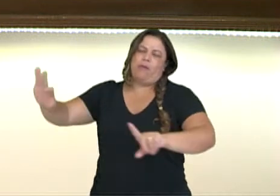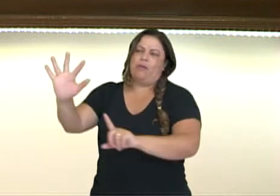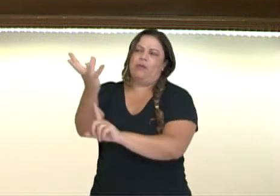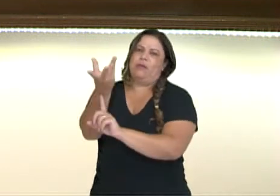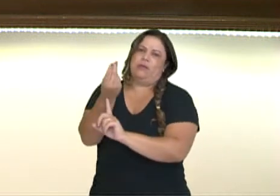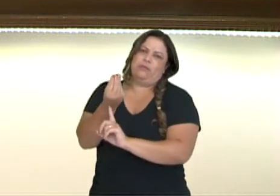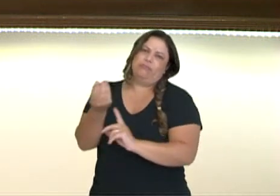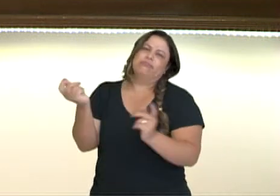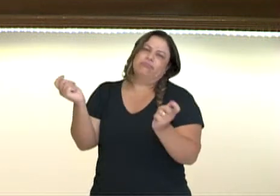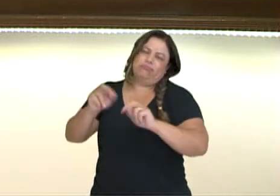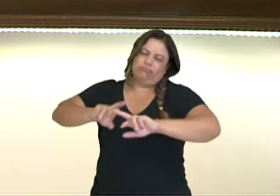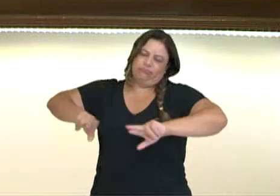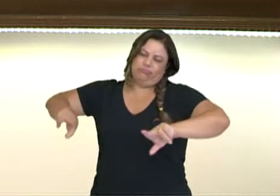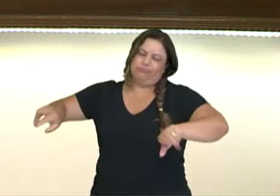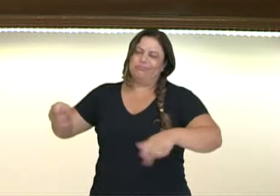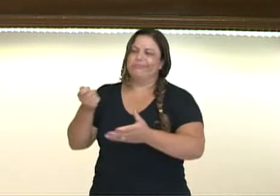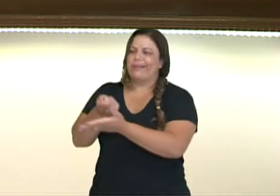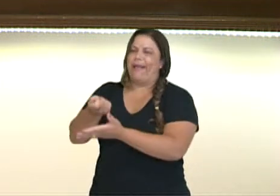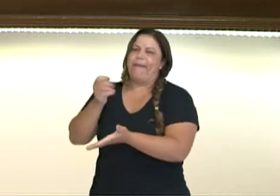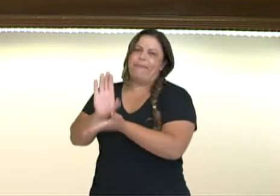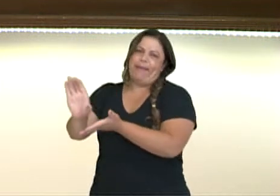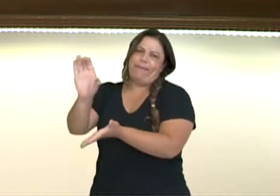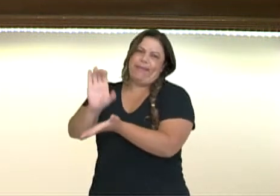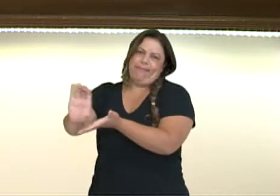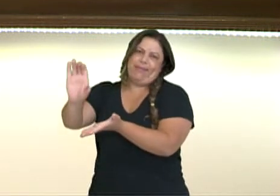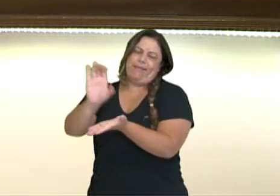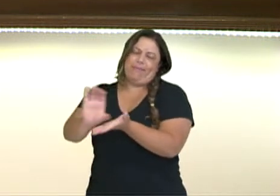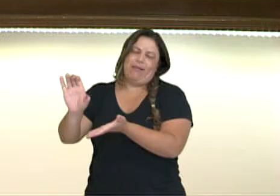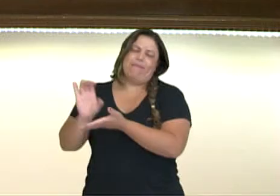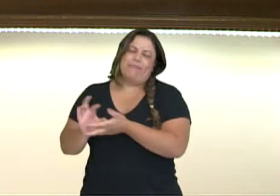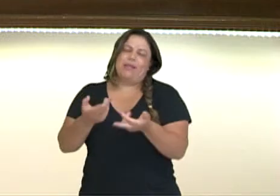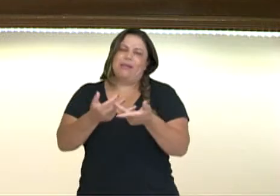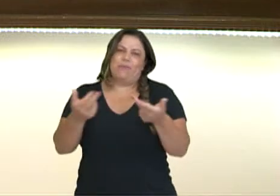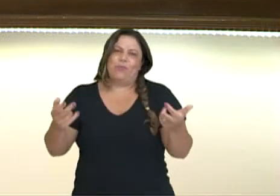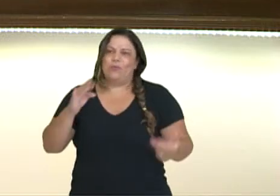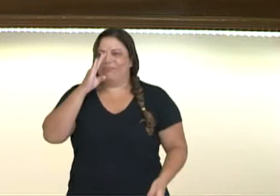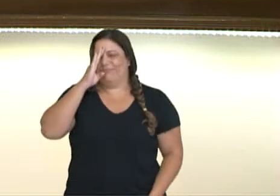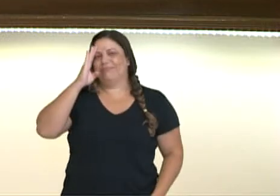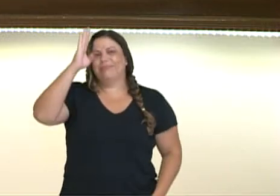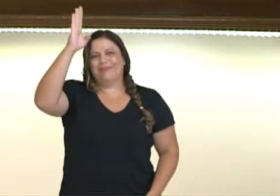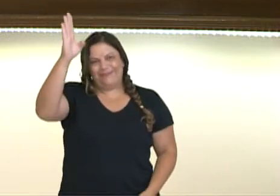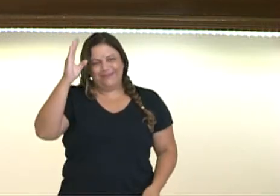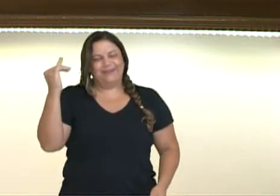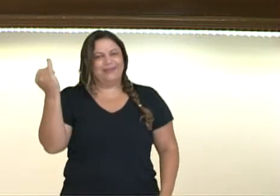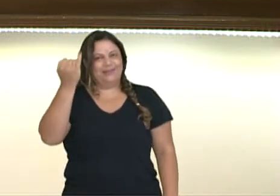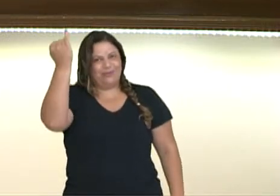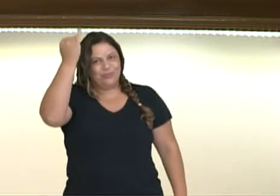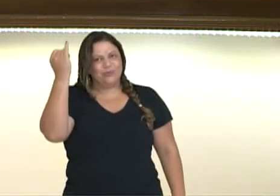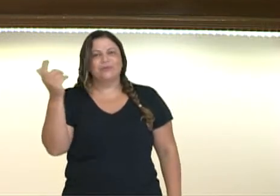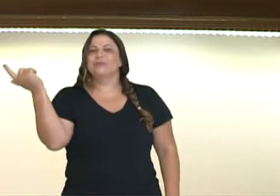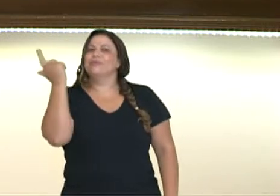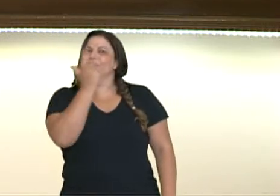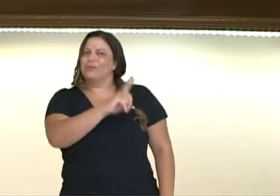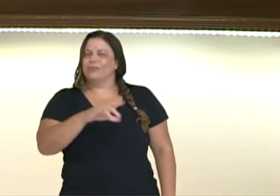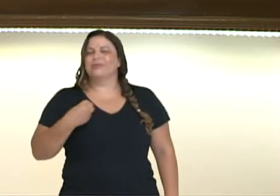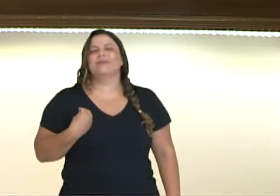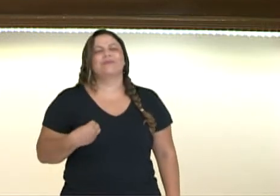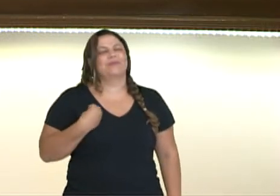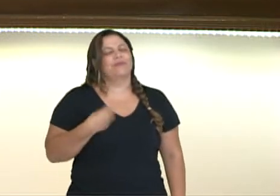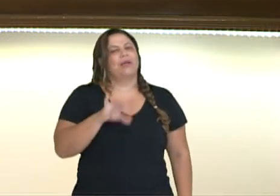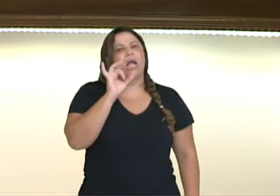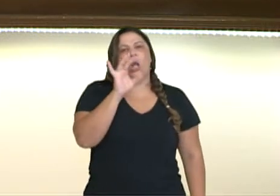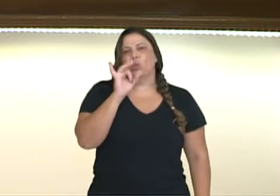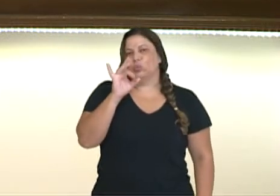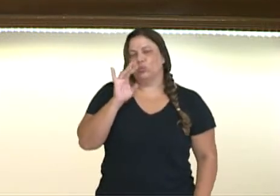Vinci, financiou muitos artistas. Então ela foi fundamental para que os artistas conseguissem viver somente